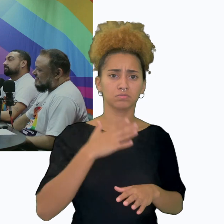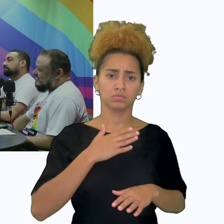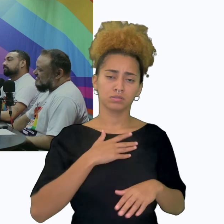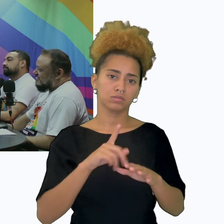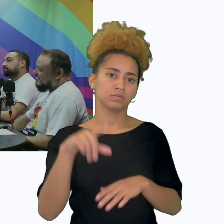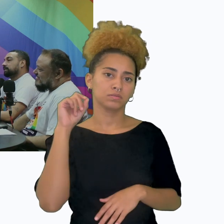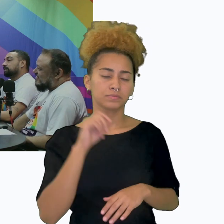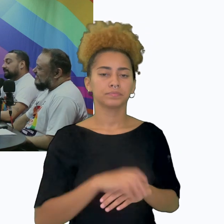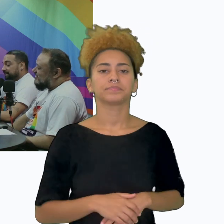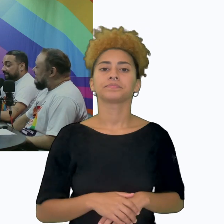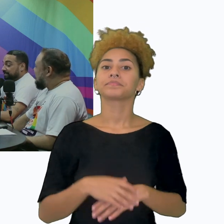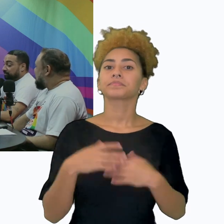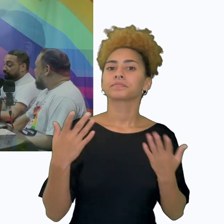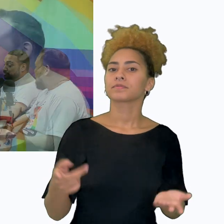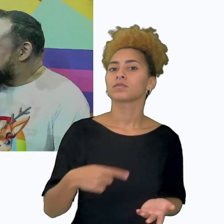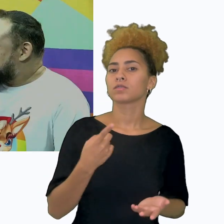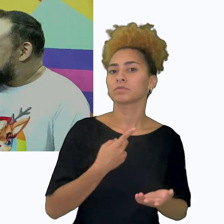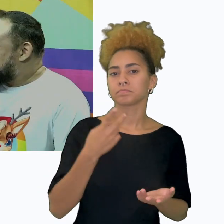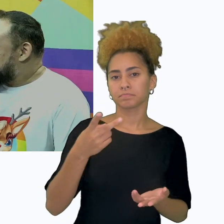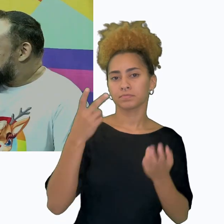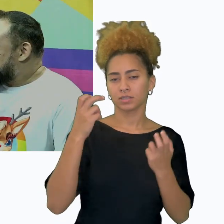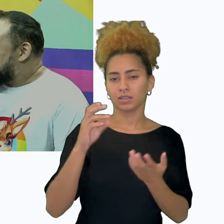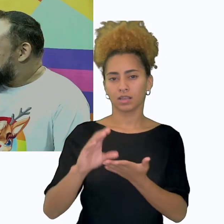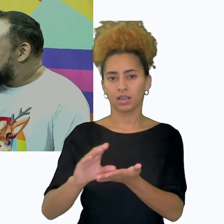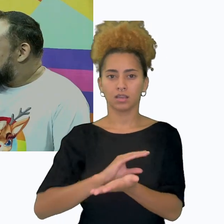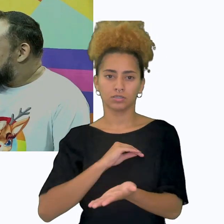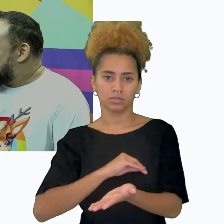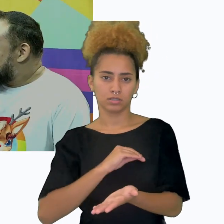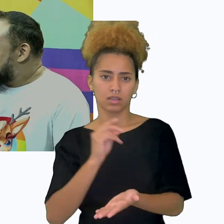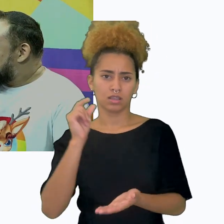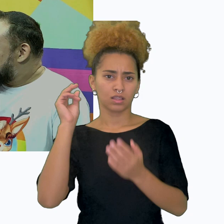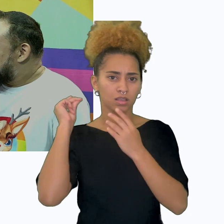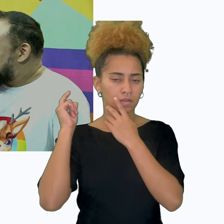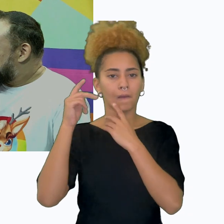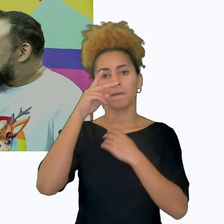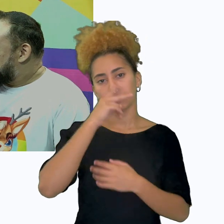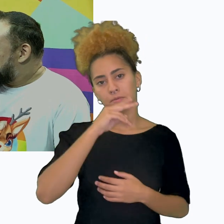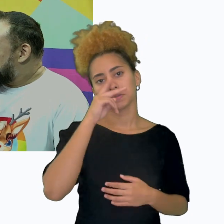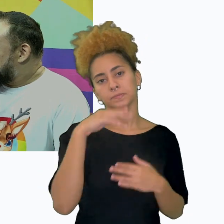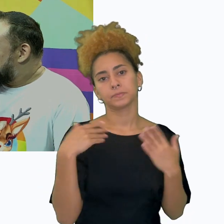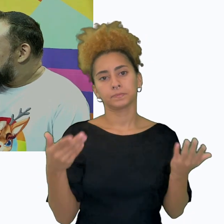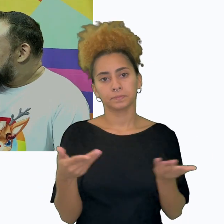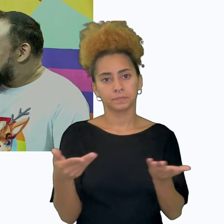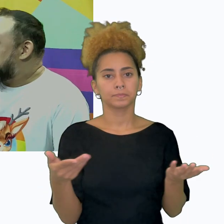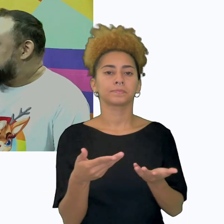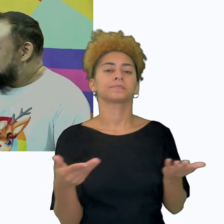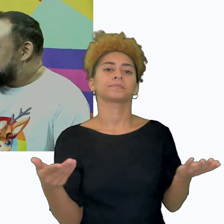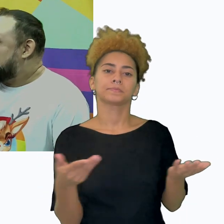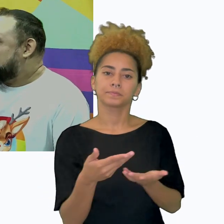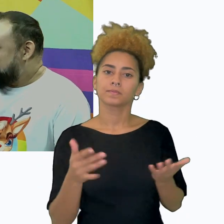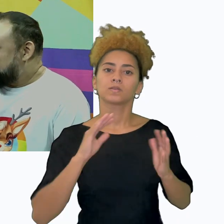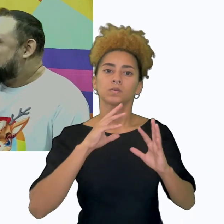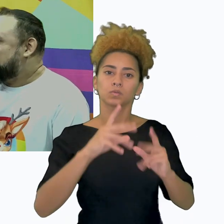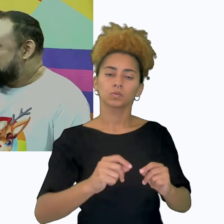fazer a música. E quando a gente para ver, o cachê daquela época é o mesmo. Né? É